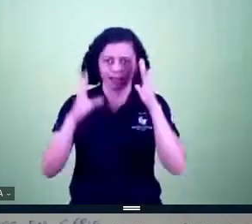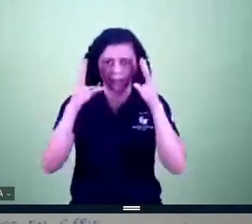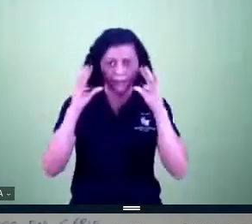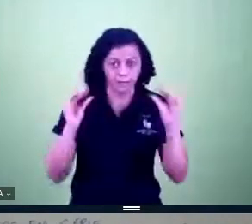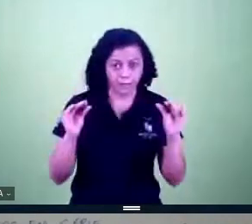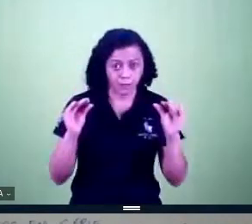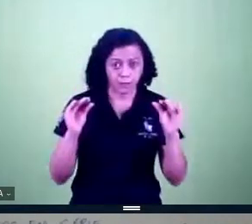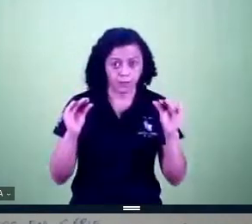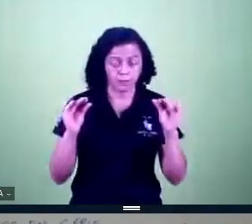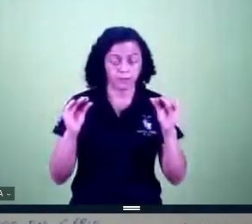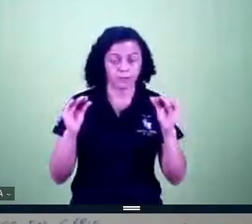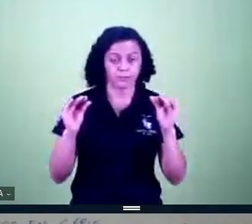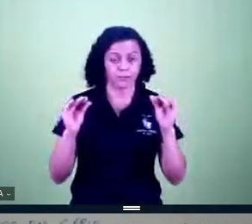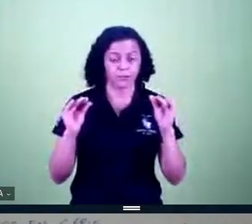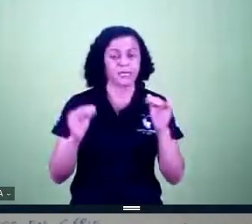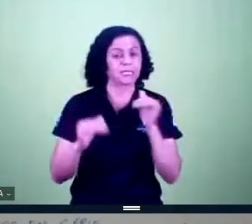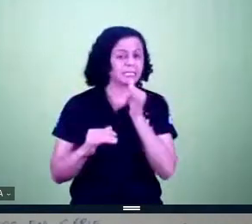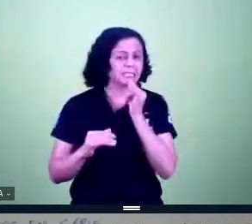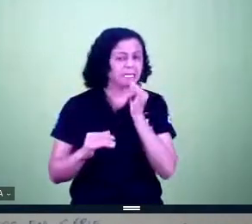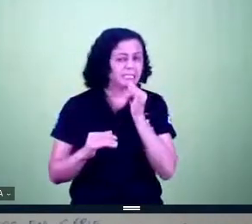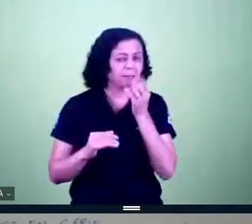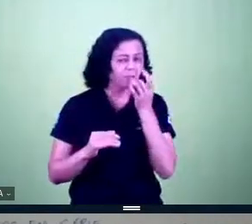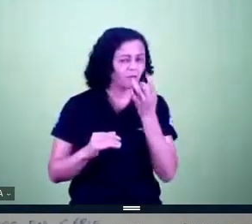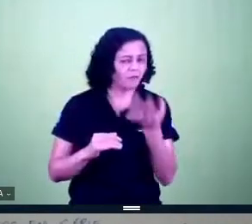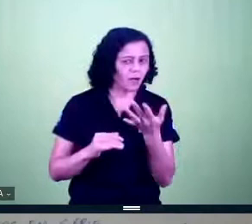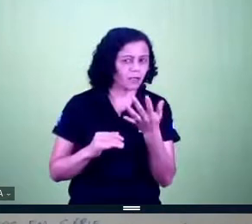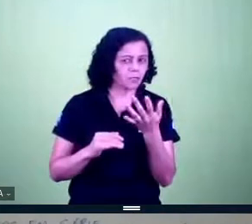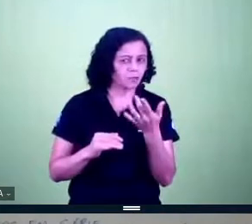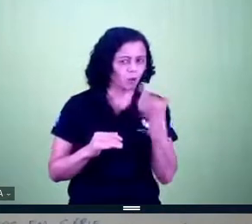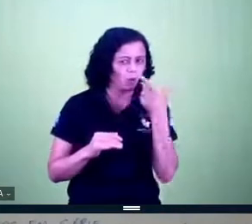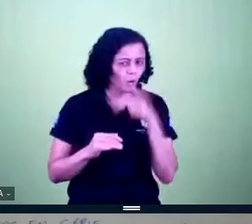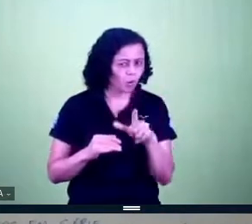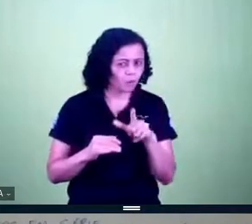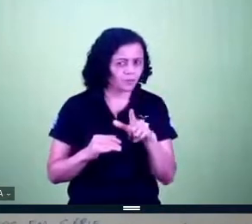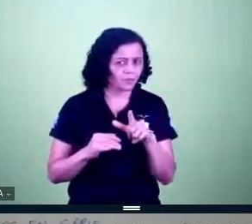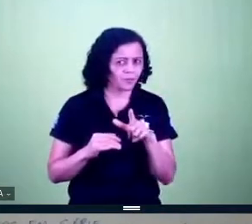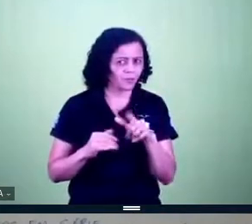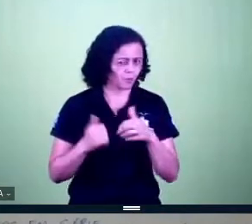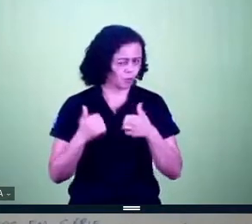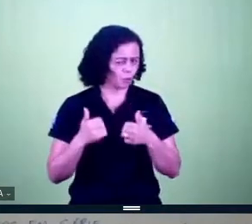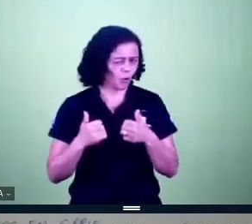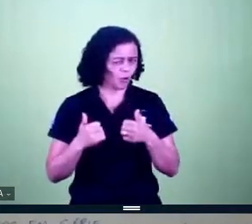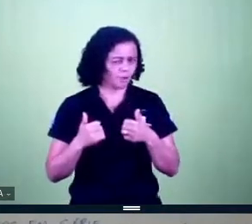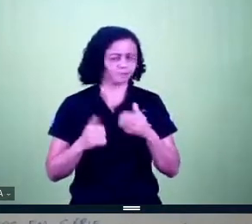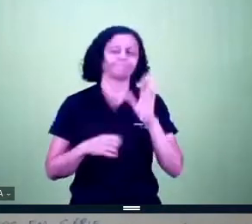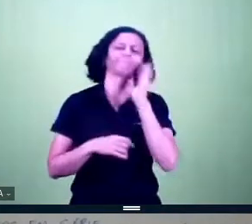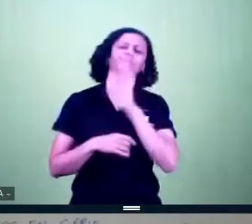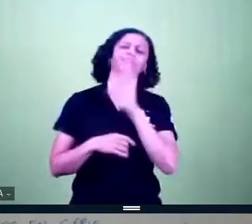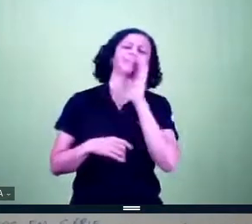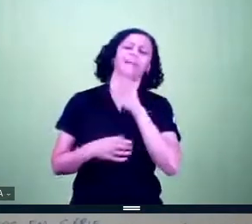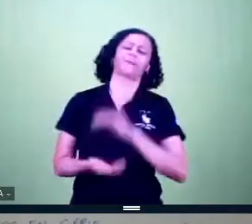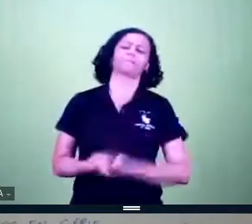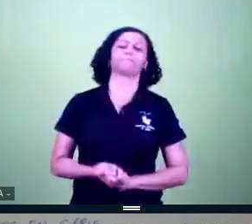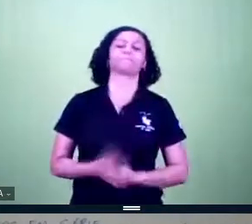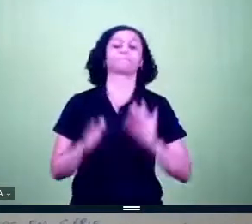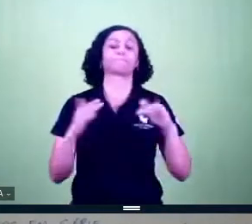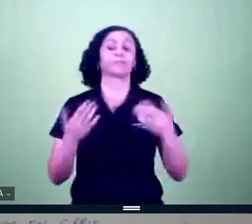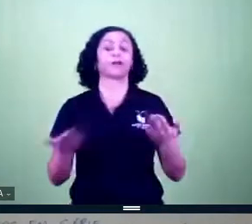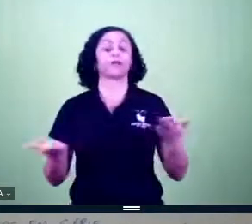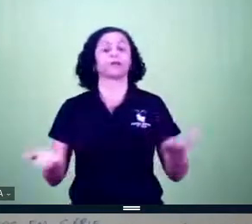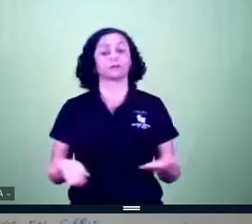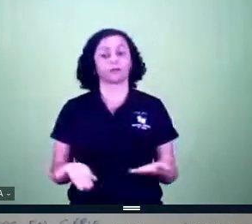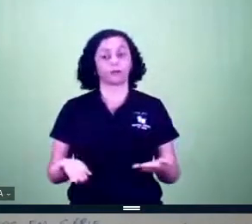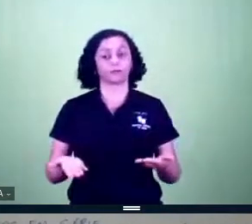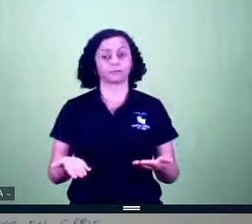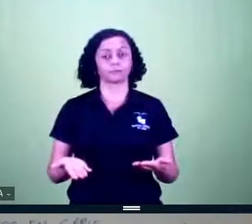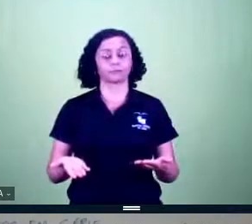esse exemplo fácil aí? Joia, pessoal? Bacana. Nós vamos passar agora para o